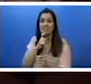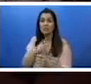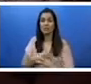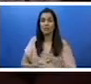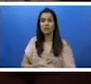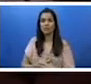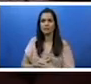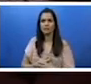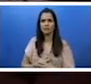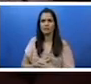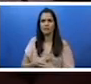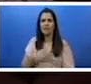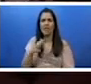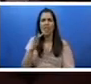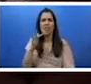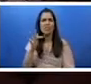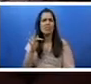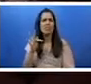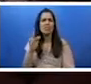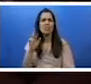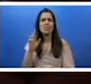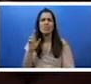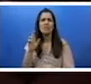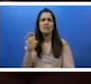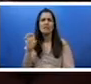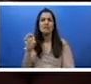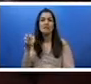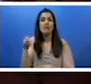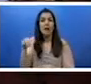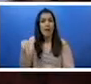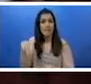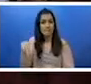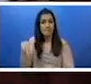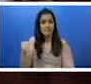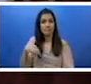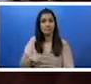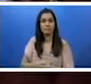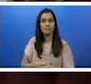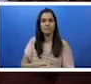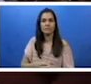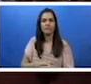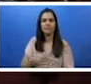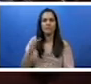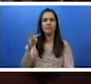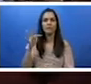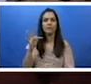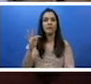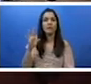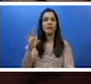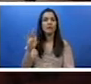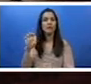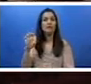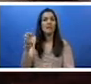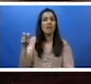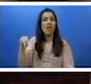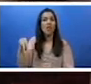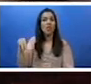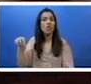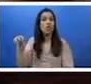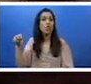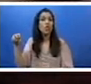M, olha. Trem. A gente não tem uma vogal que termina. E o trenó? Isso, termina com